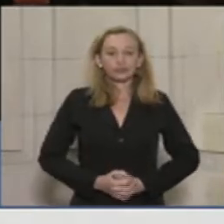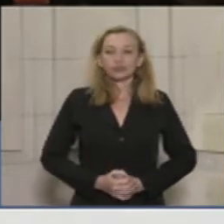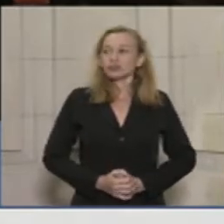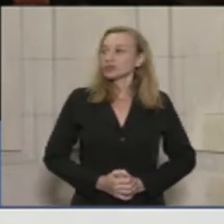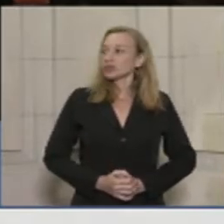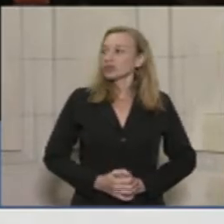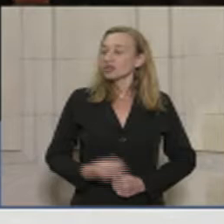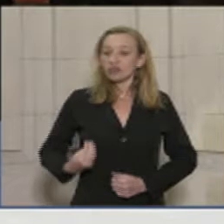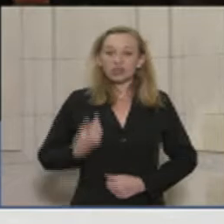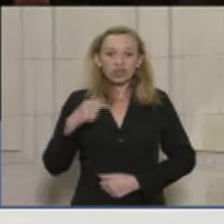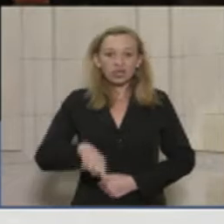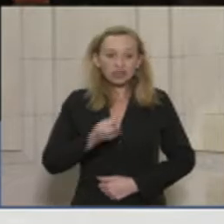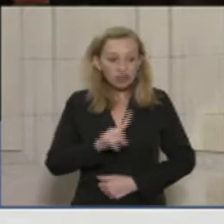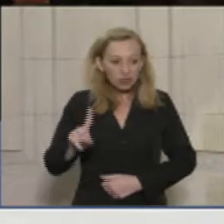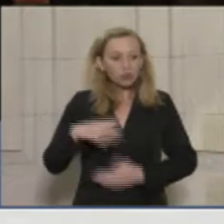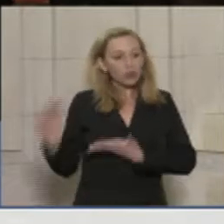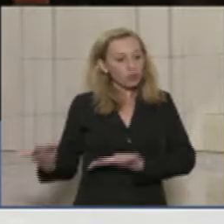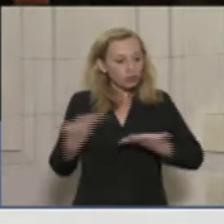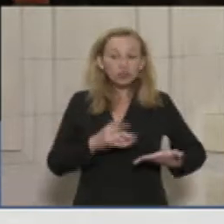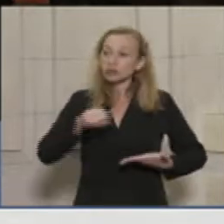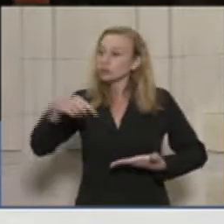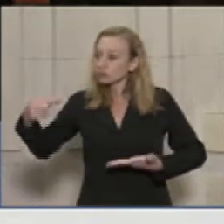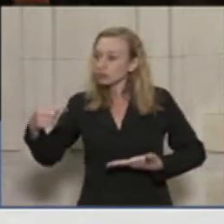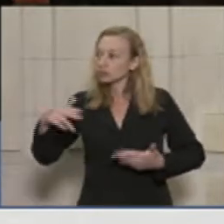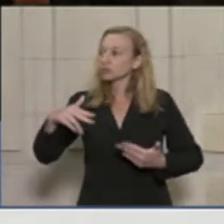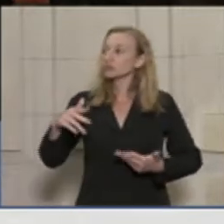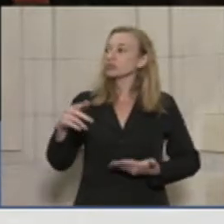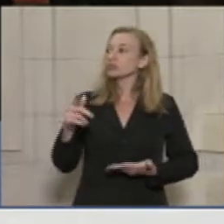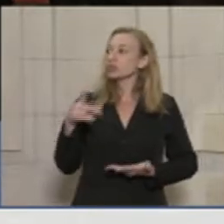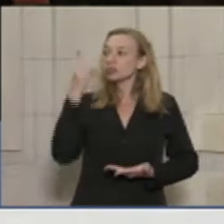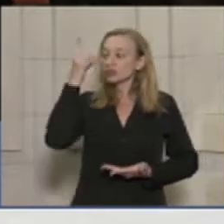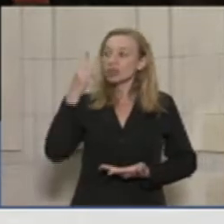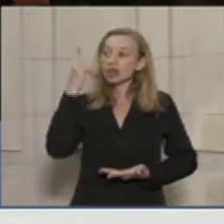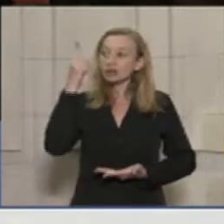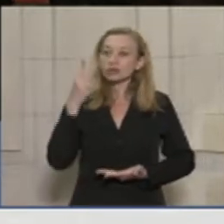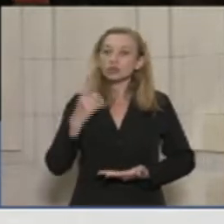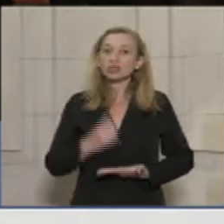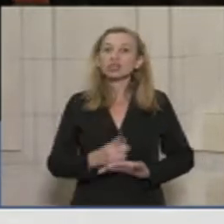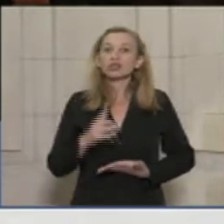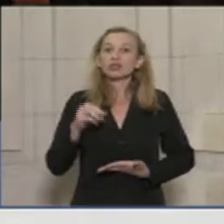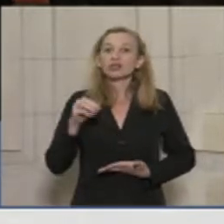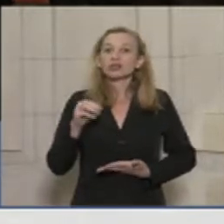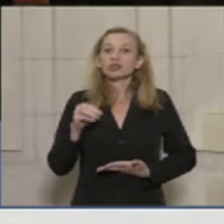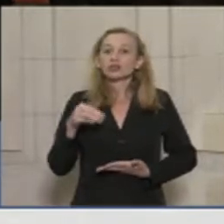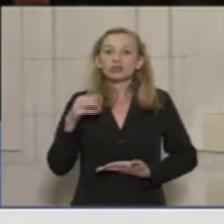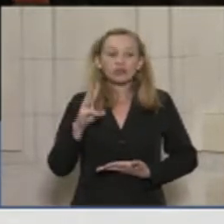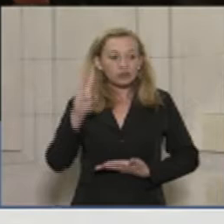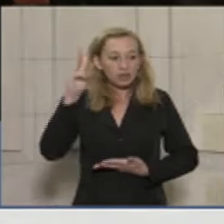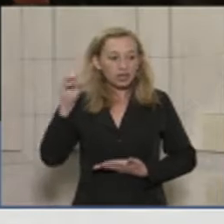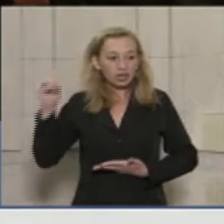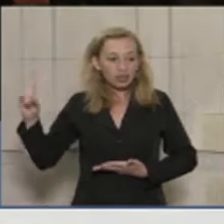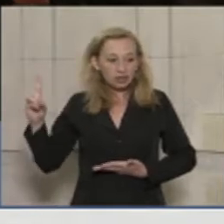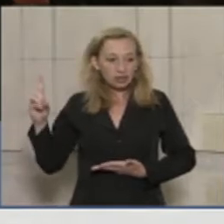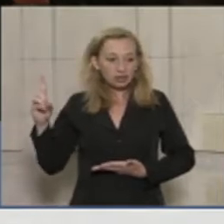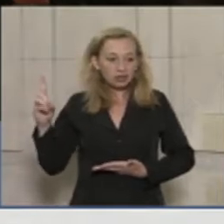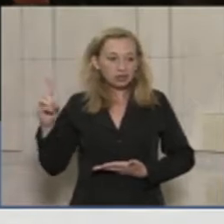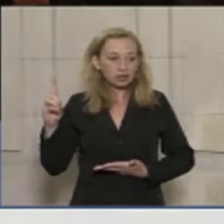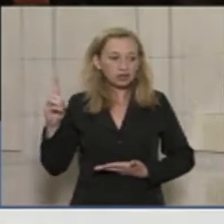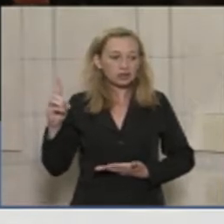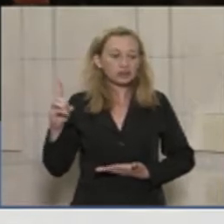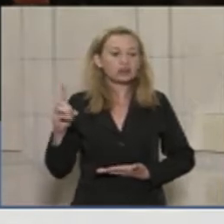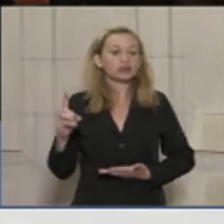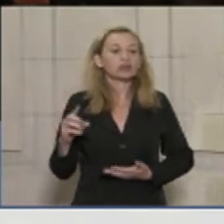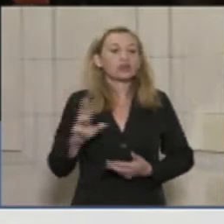Não se encontrando presente, convido o próximo deputado inscrito, Valdec Carneiro, para que possa fazer uso da